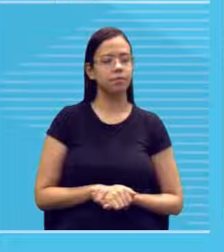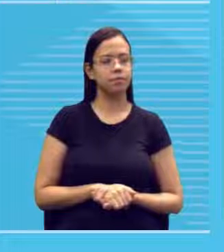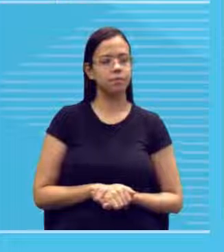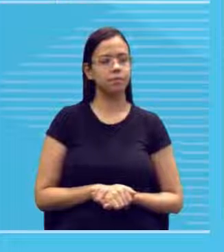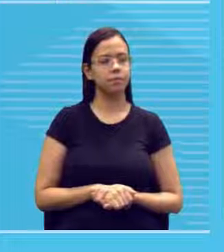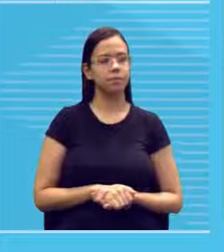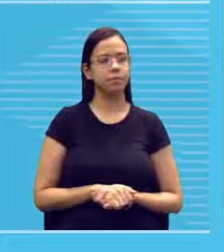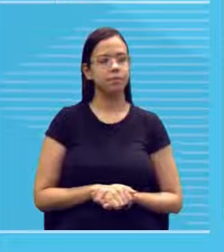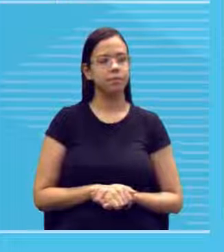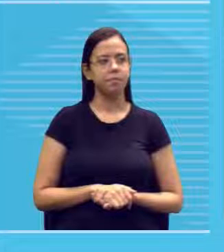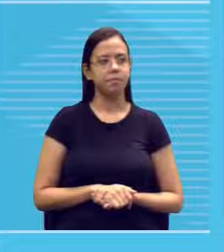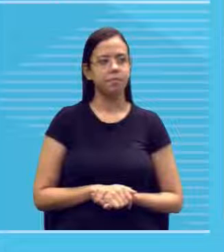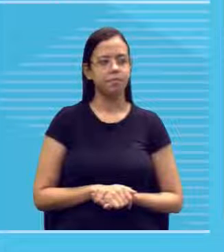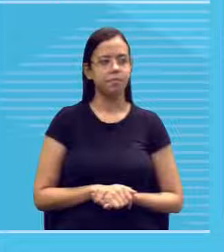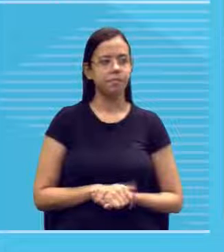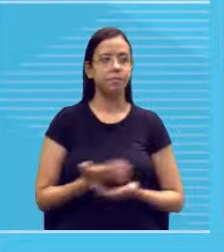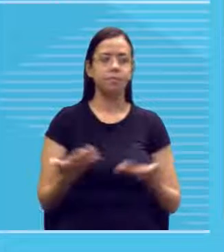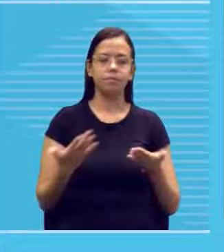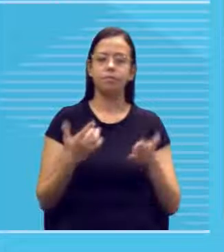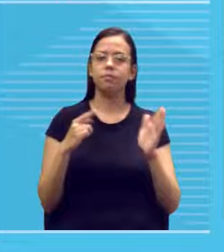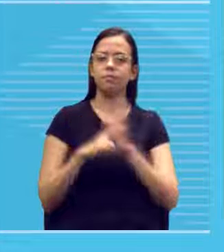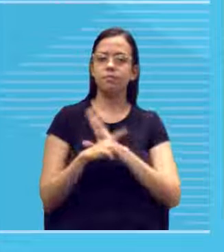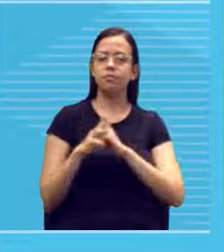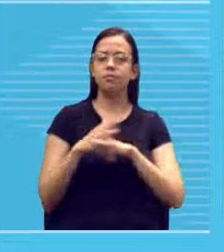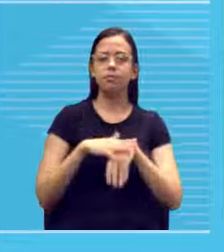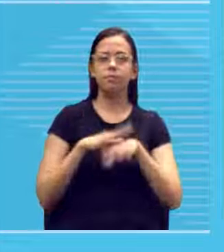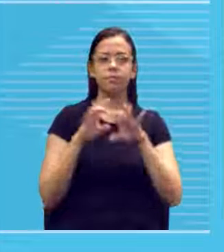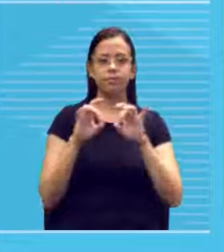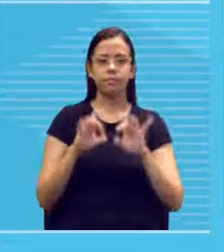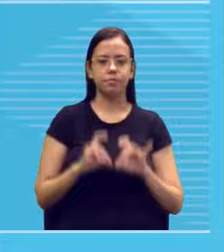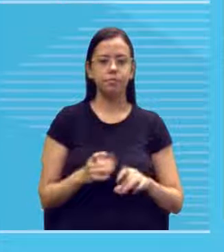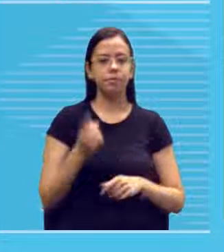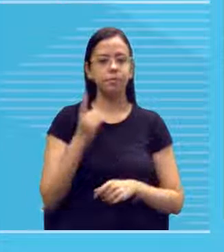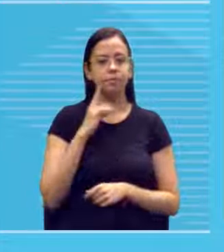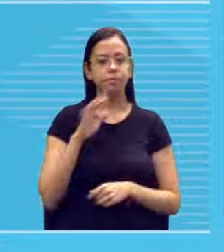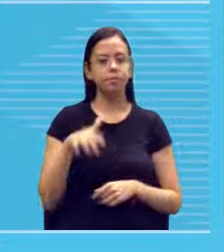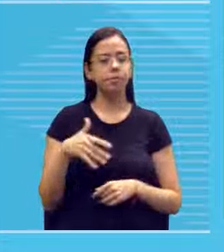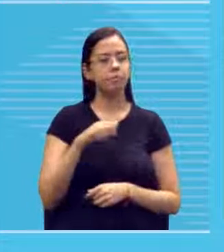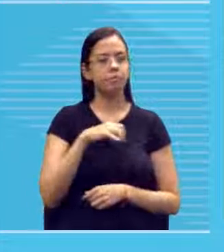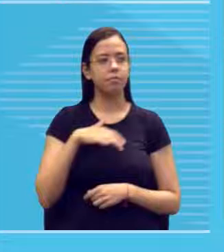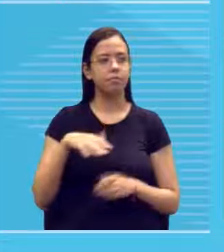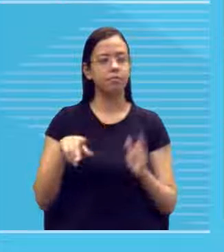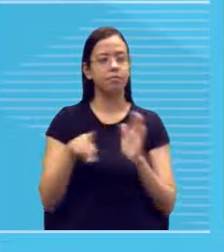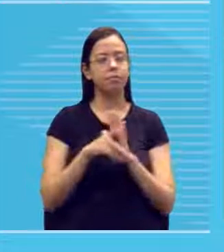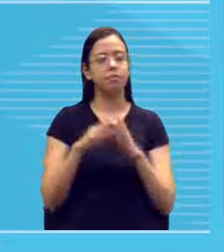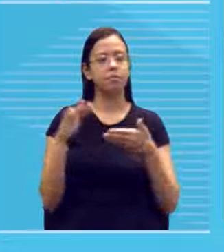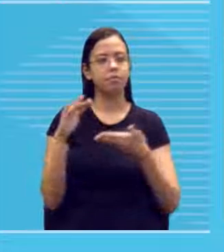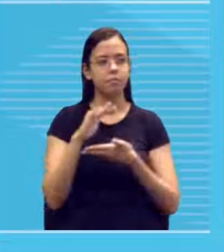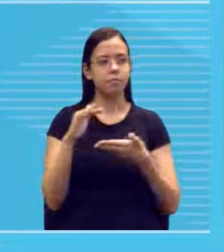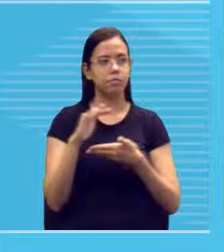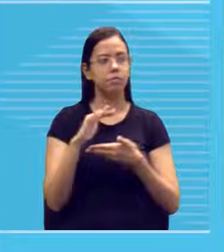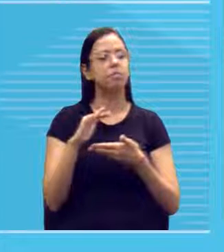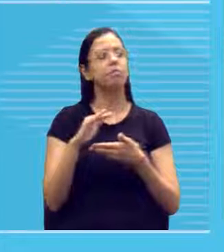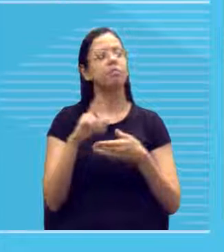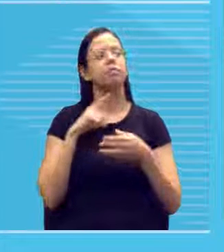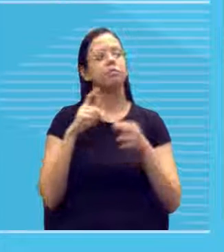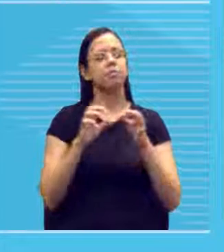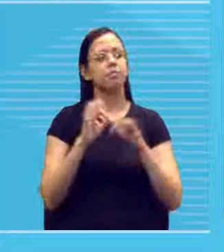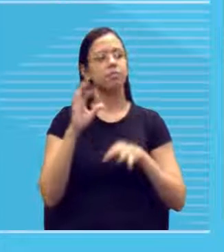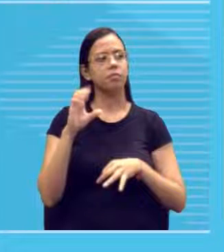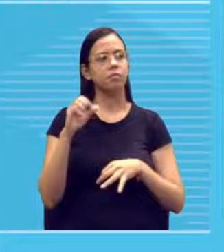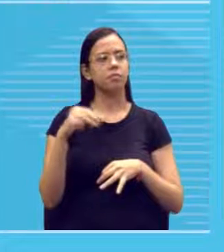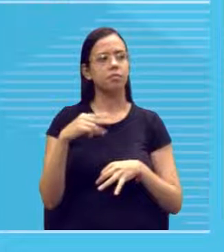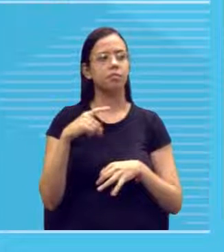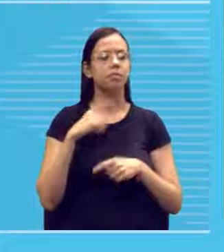Qual é a ócia é uma questãozinha mais elegante né qual é a área do trapézio retângulo cujas medidas em